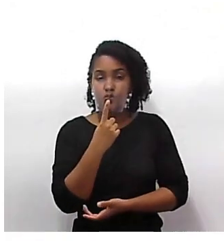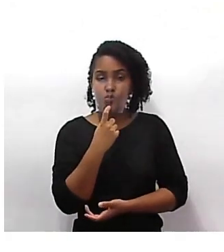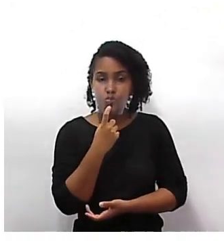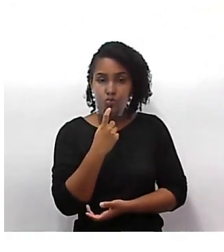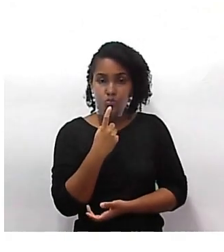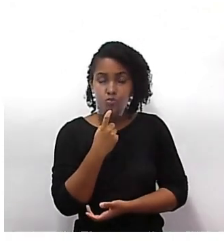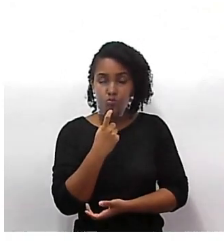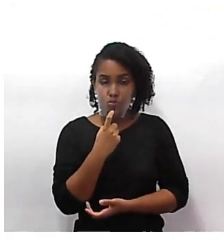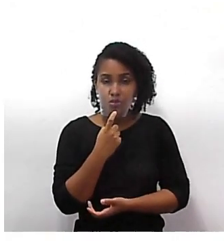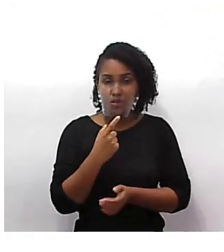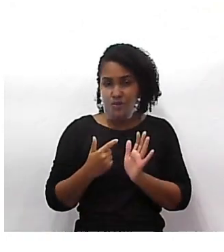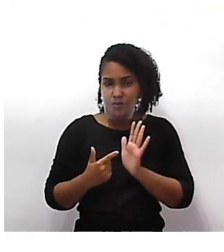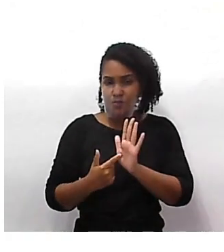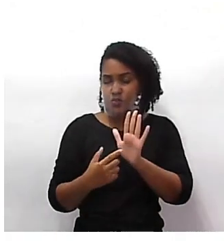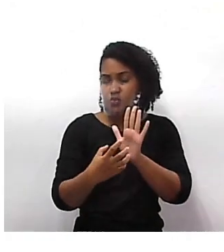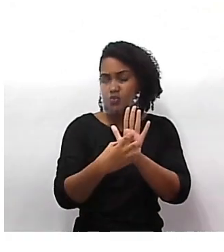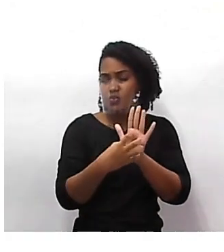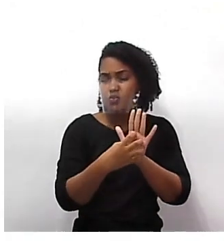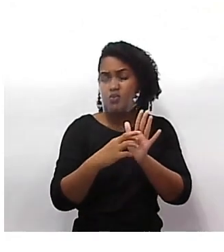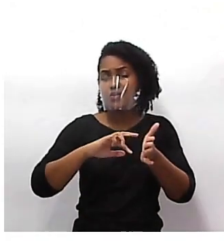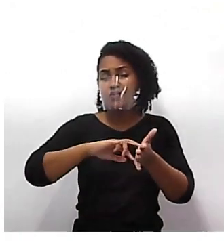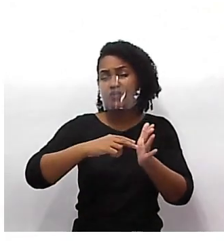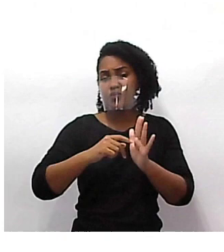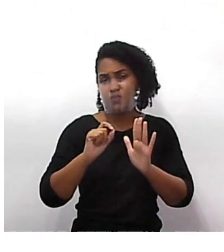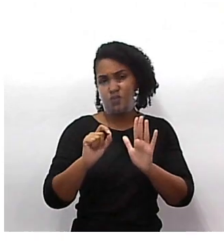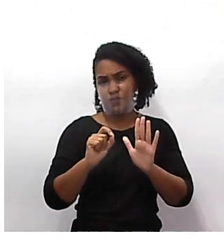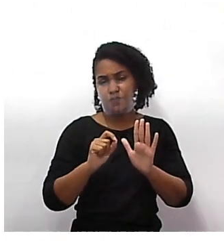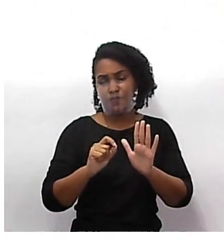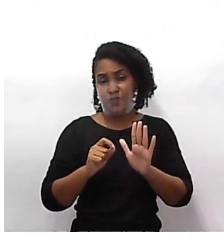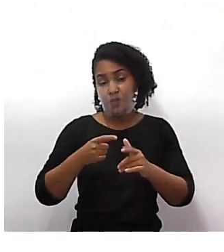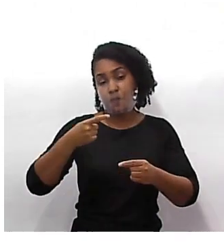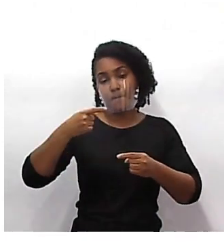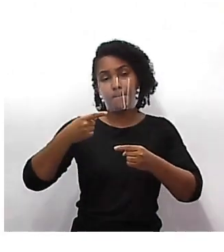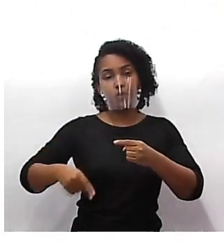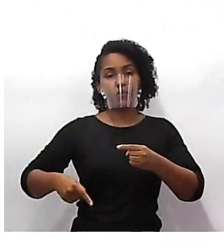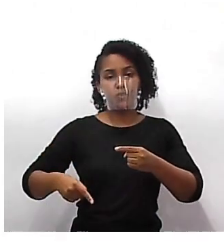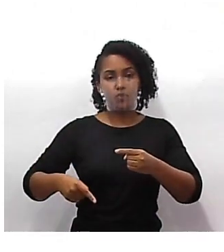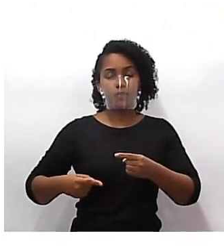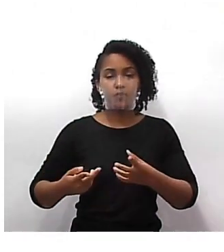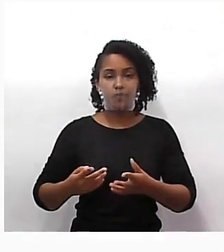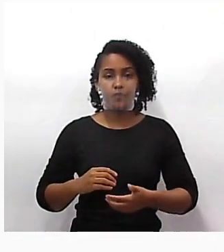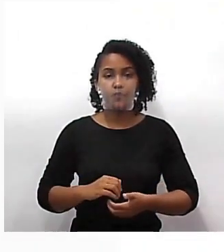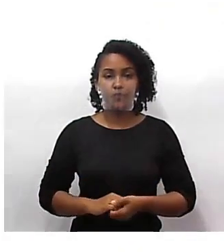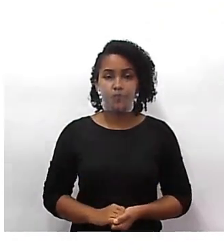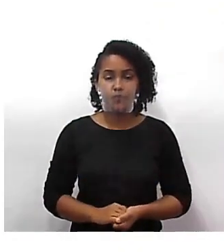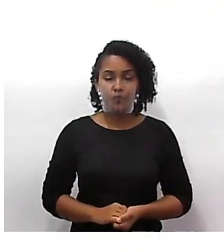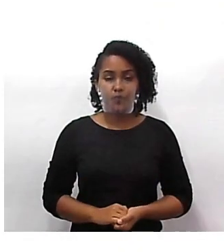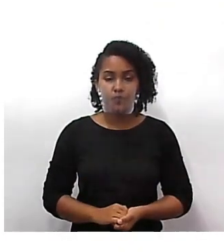com indicação vermelha, significa que é proibido. Né?